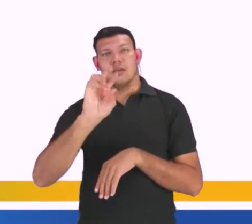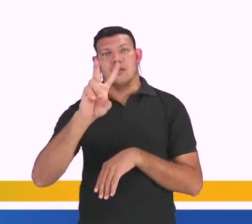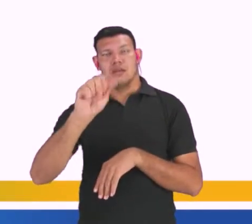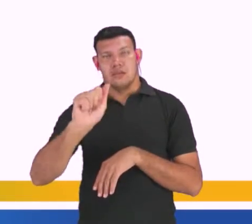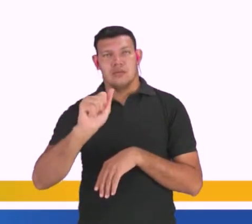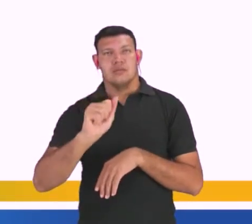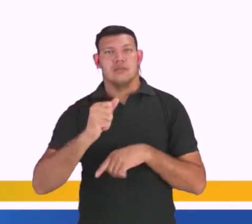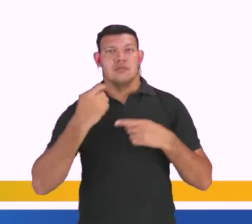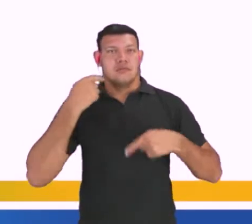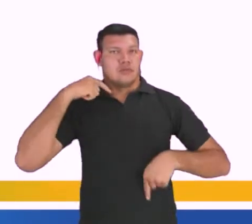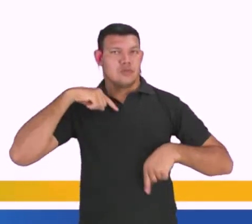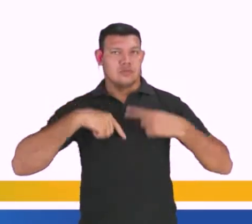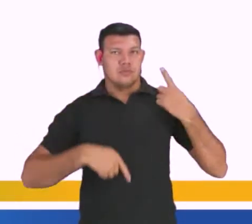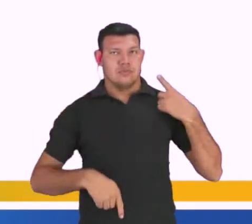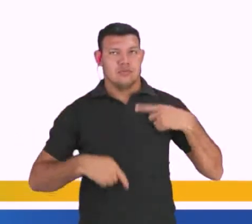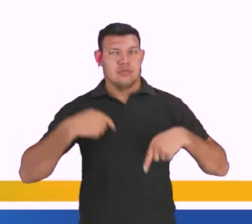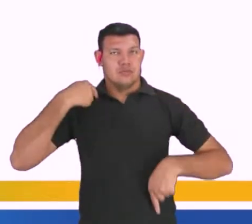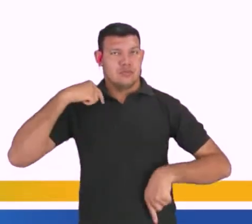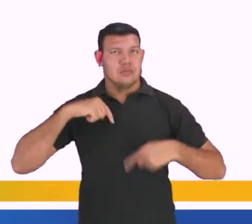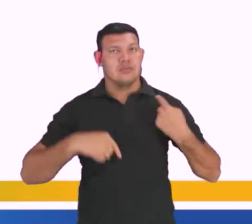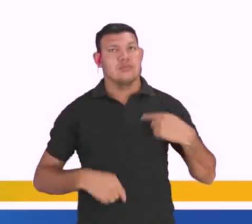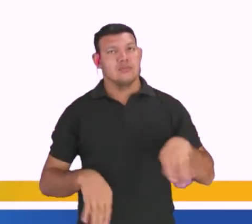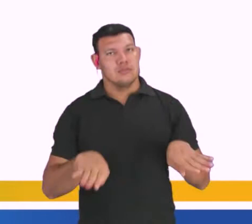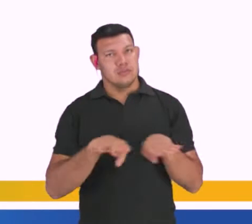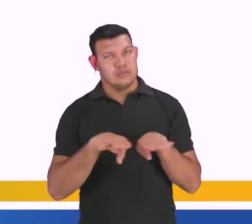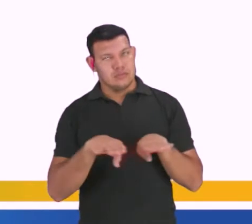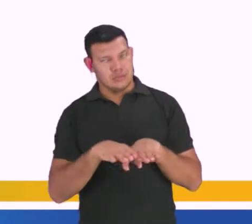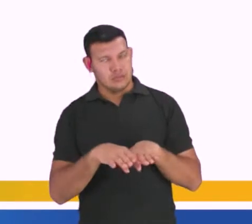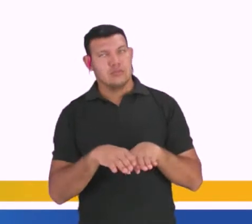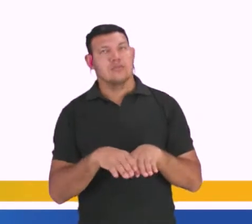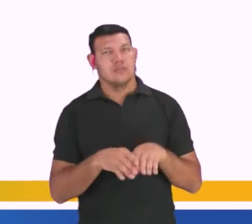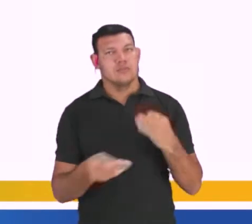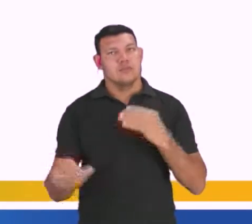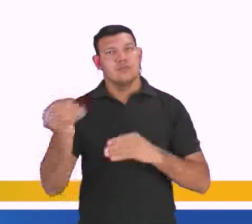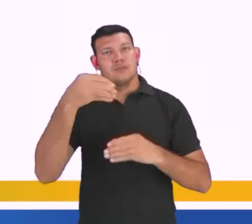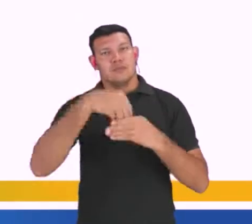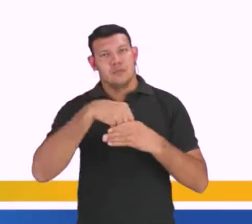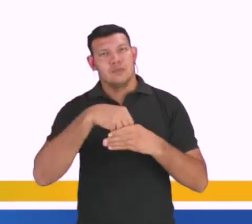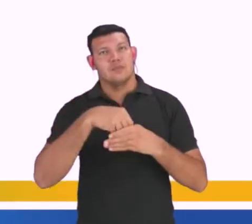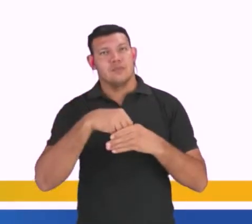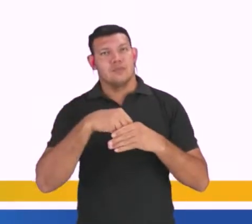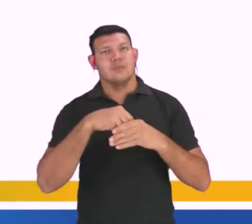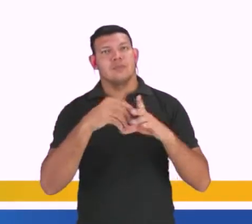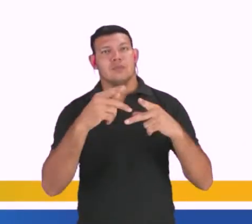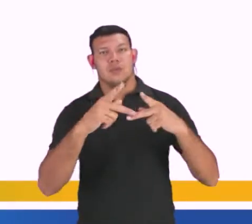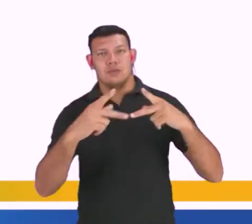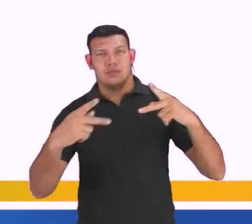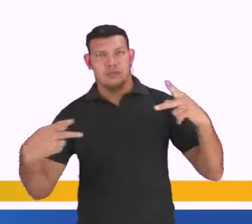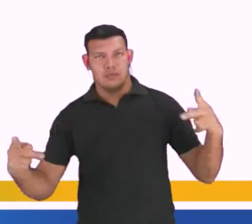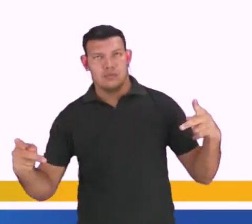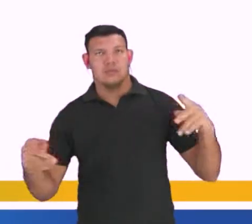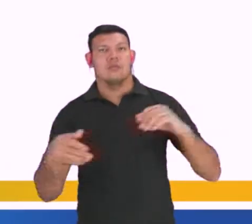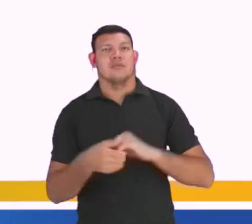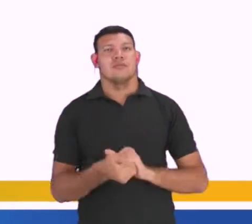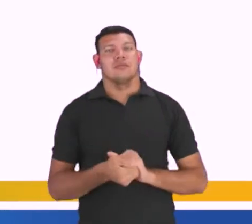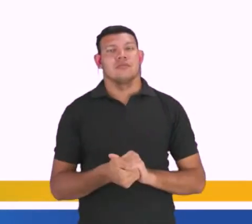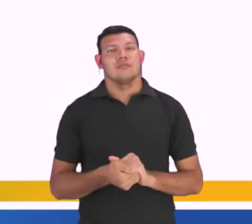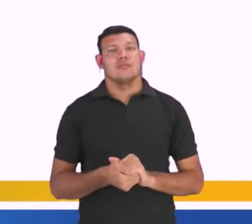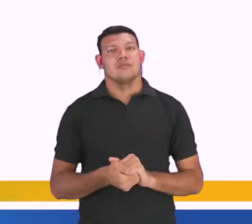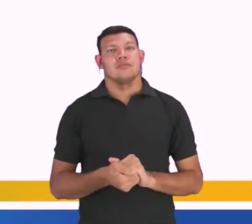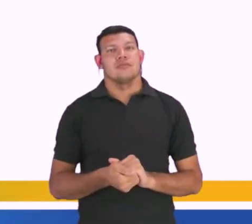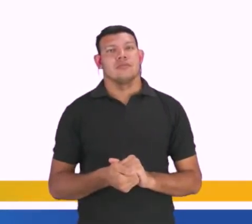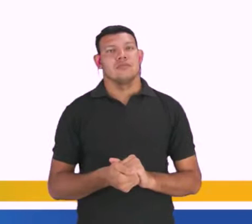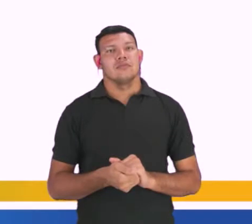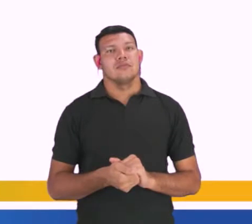também compostos de proteínas, a hemoglobina, também existem proteínas, as fibras musculares,